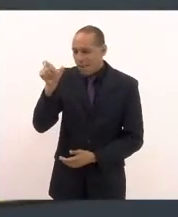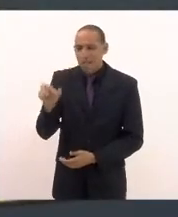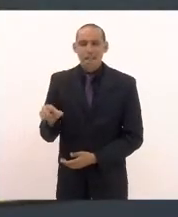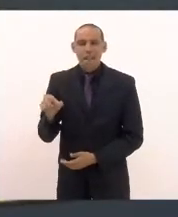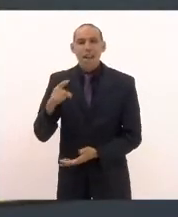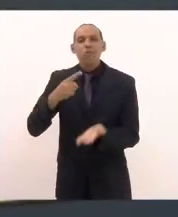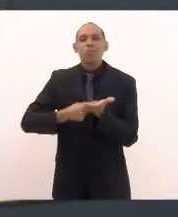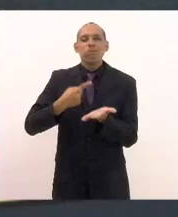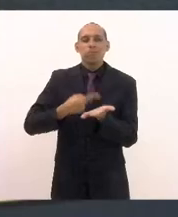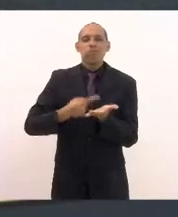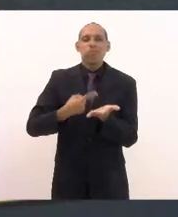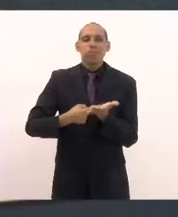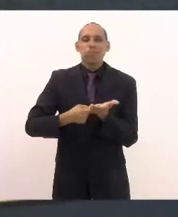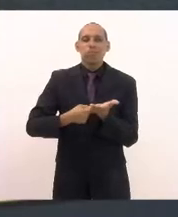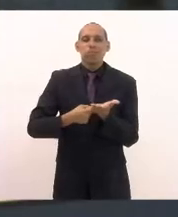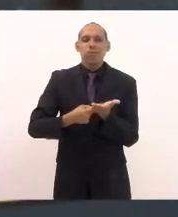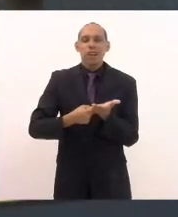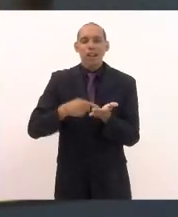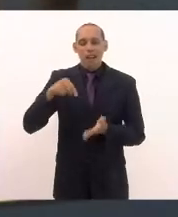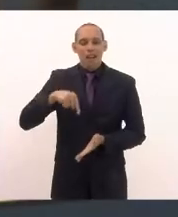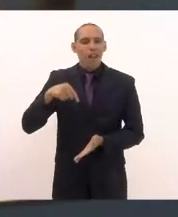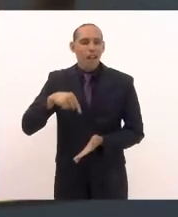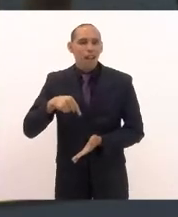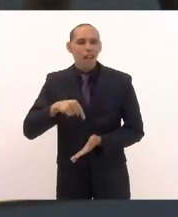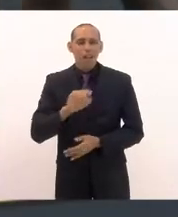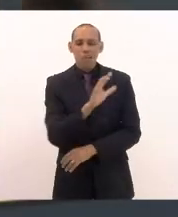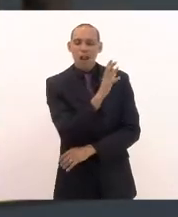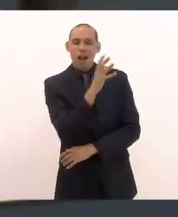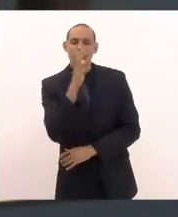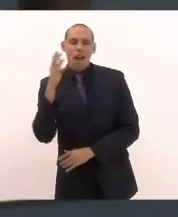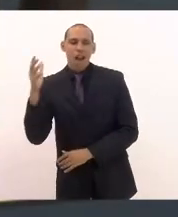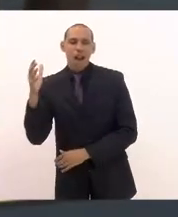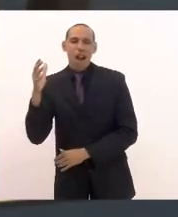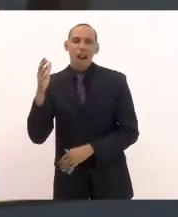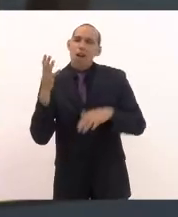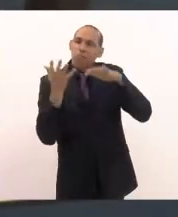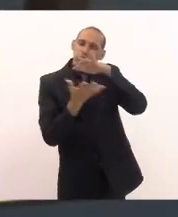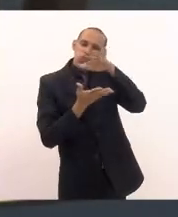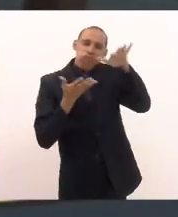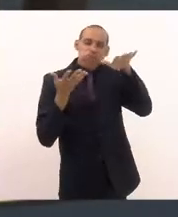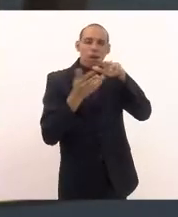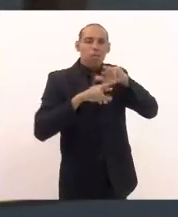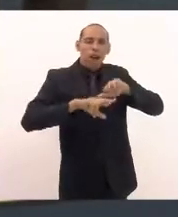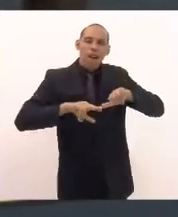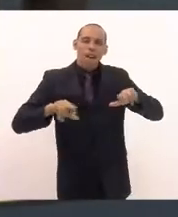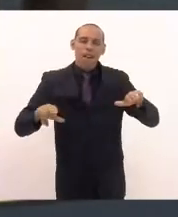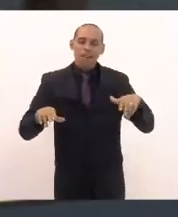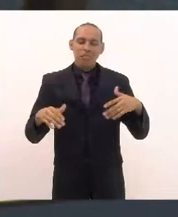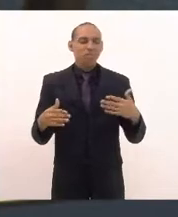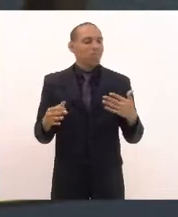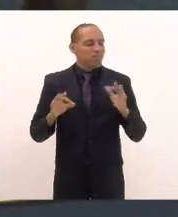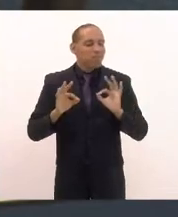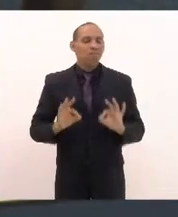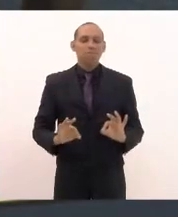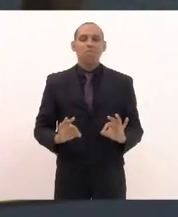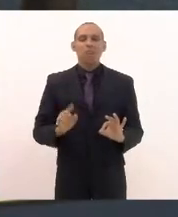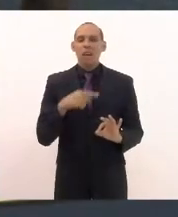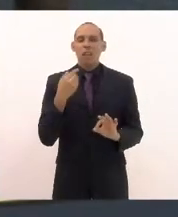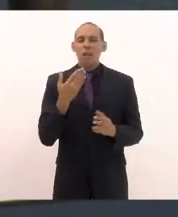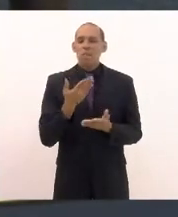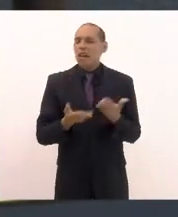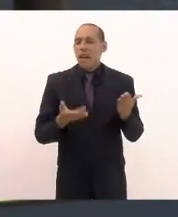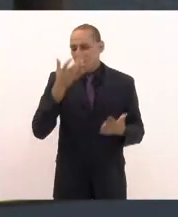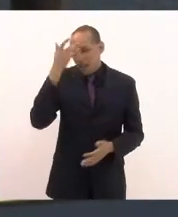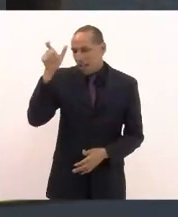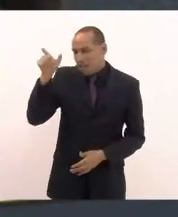nacionalidade, o seu compromisso com as questões ambientais e climáticas. Então, sem dúvida nenhuma, perdemos não só um